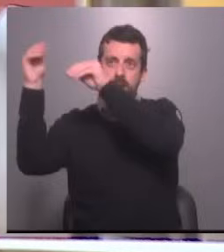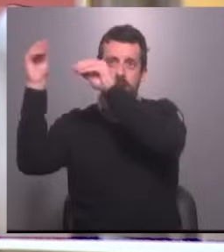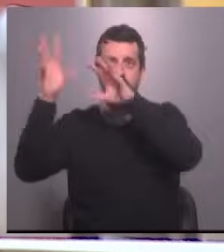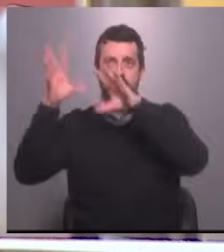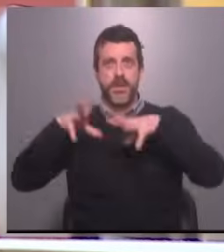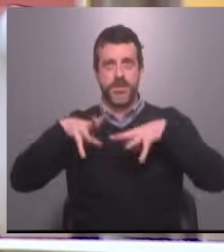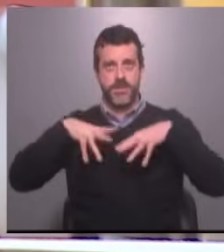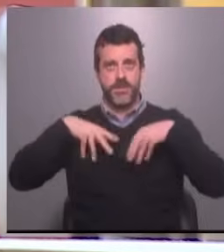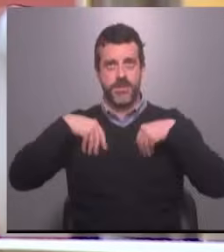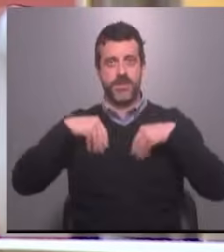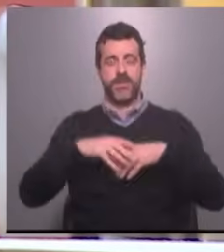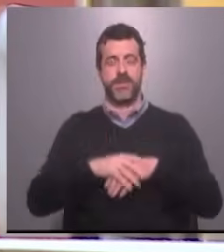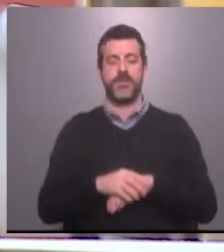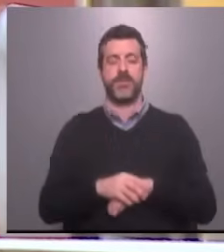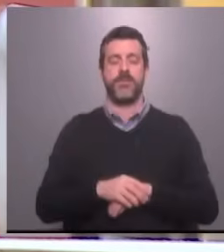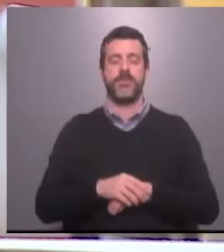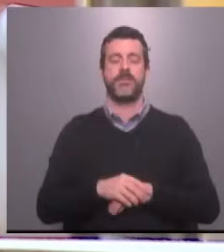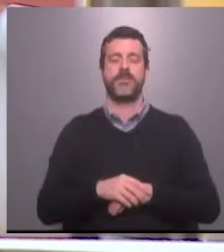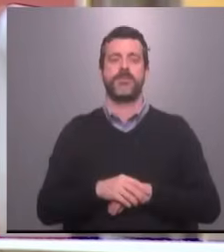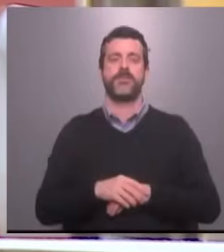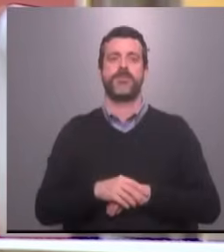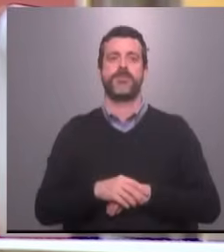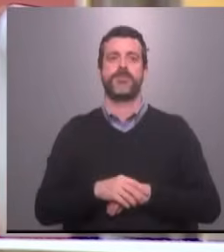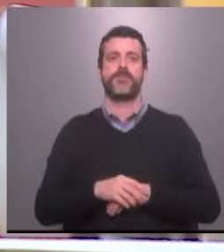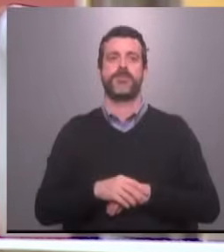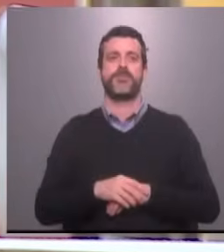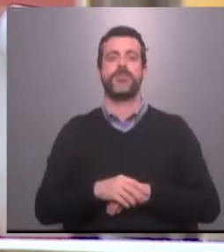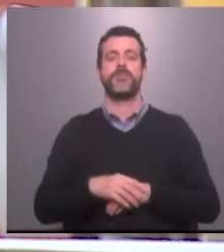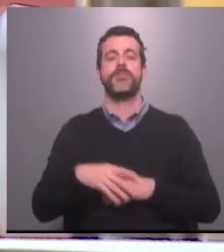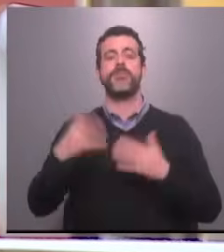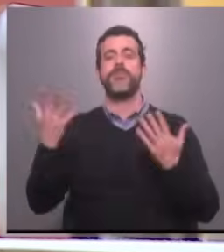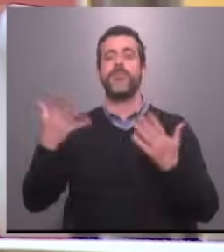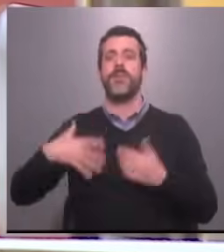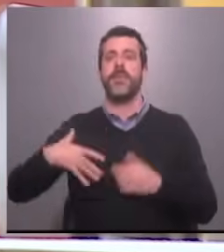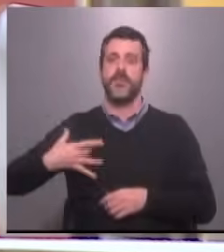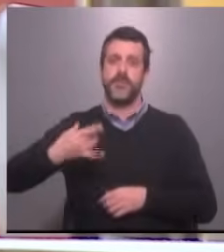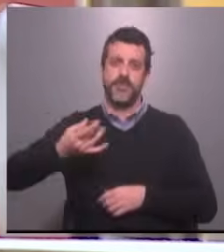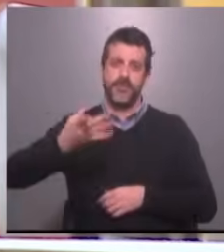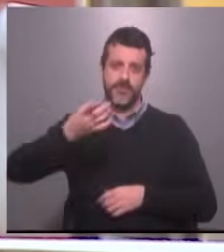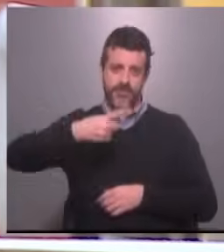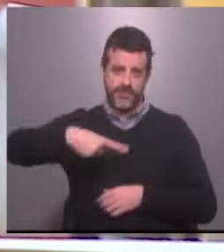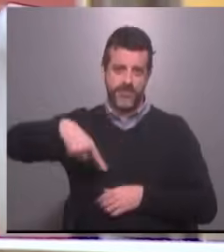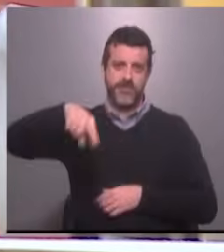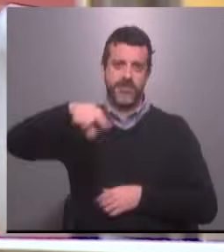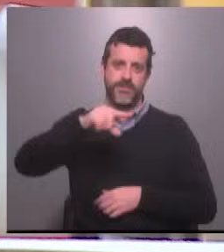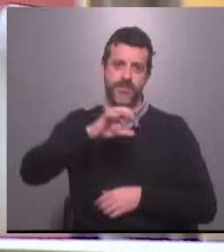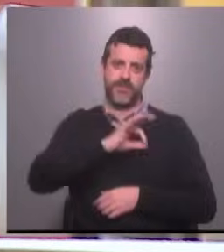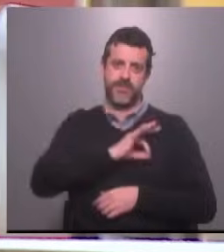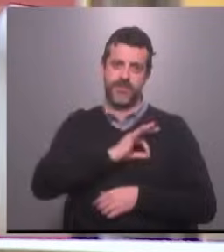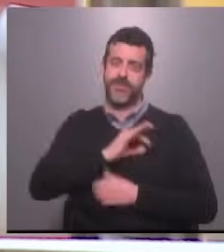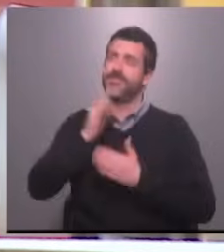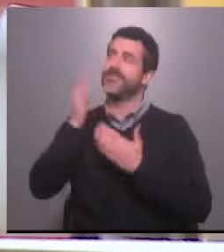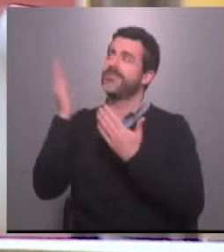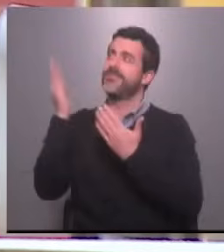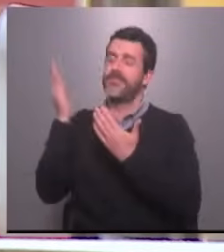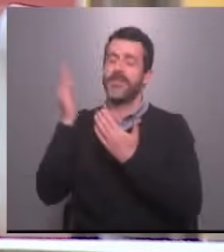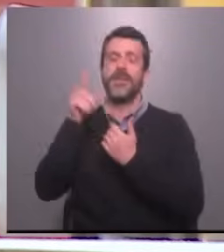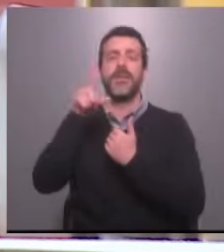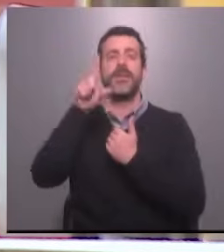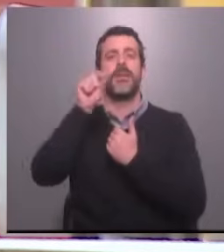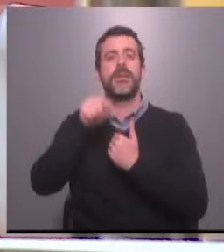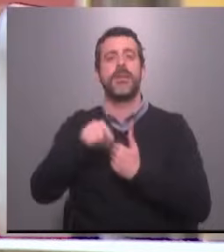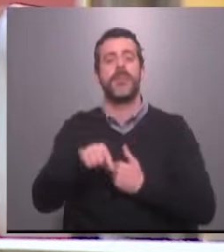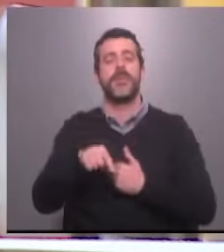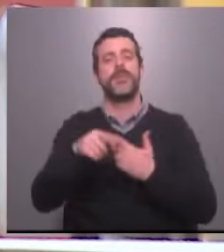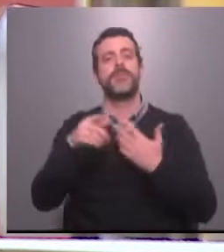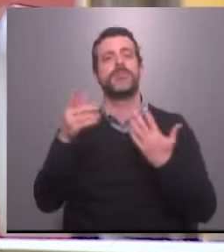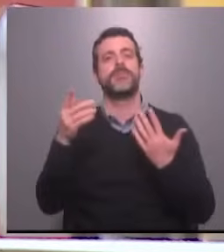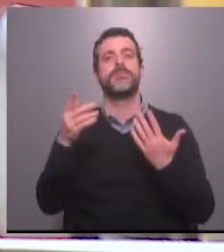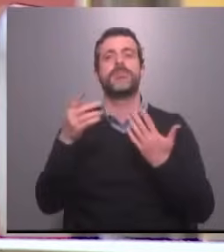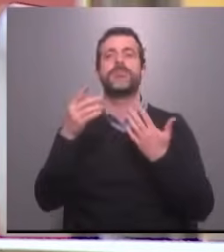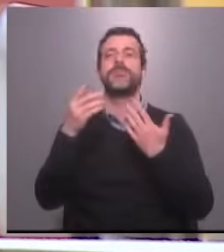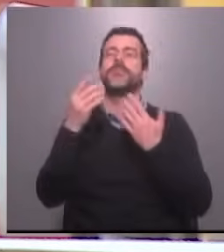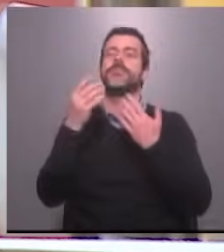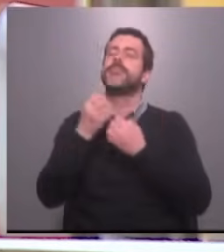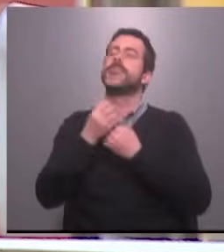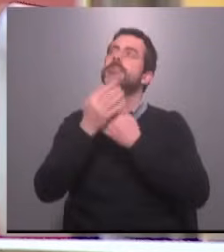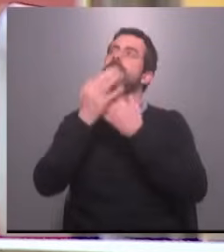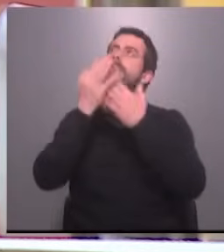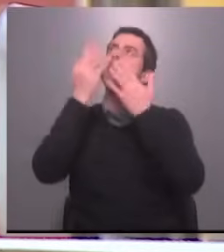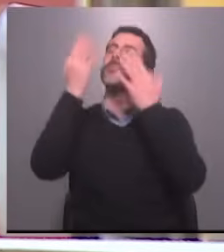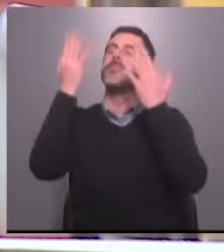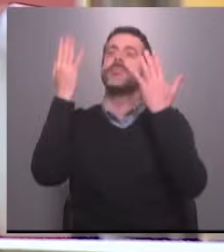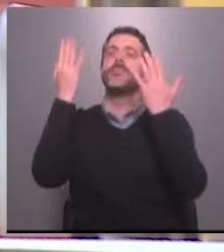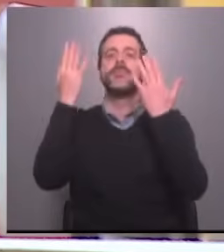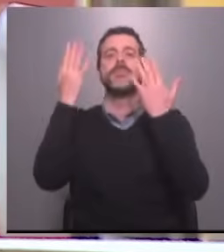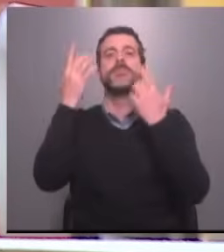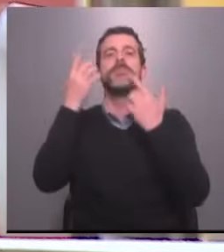Admiti-os na luz da vossa presença. Tende misericórdia de nós, Senhor,